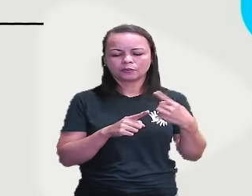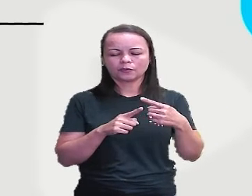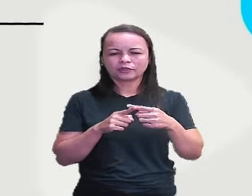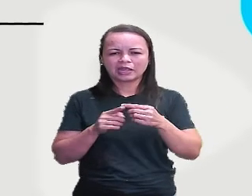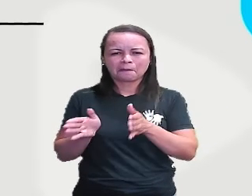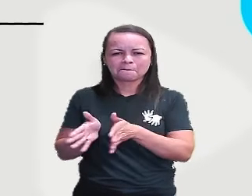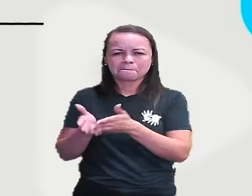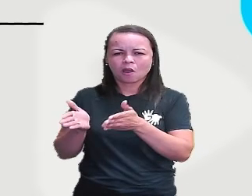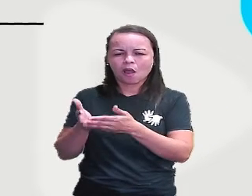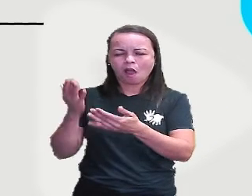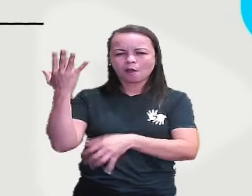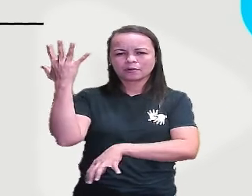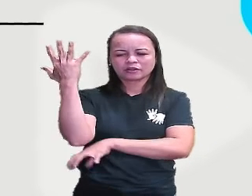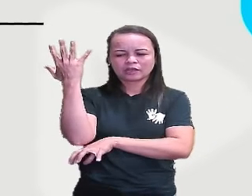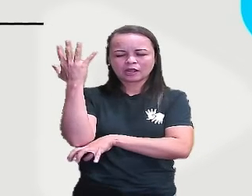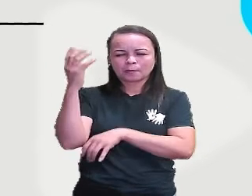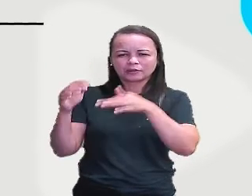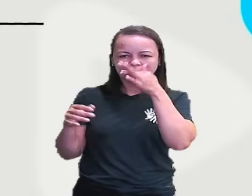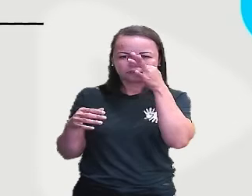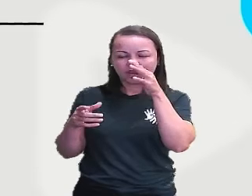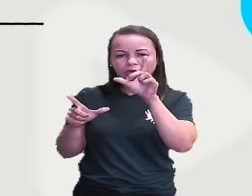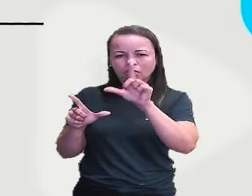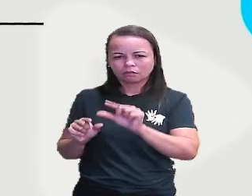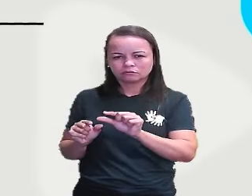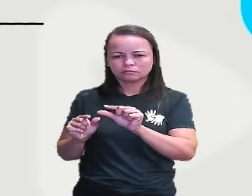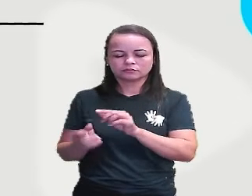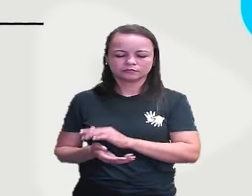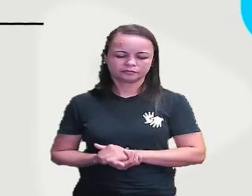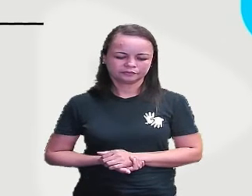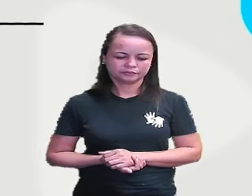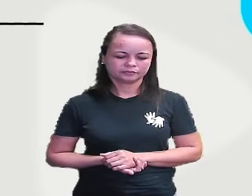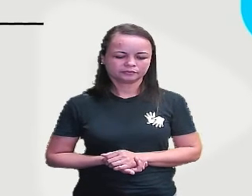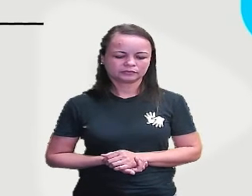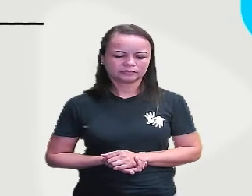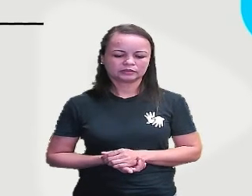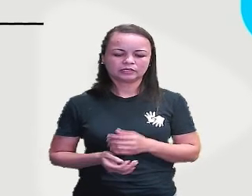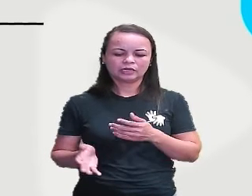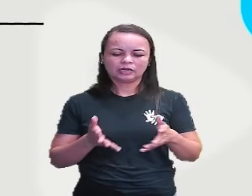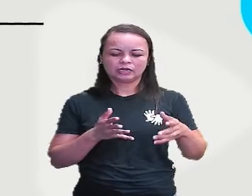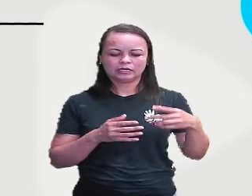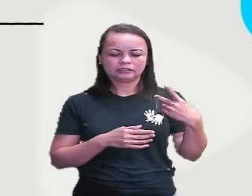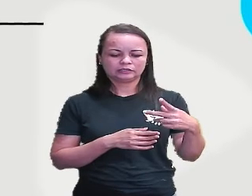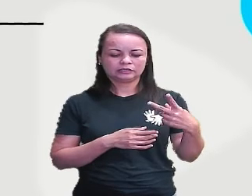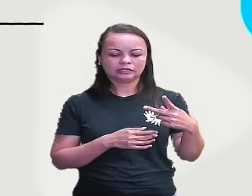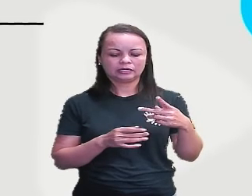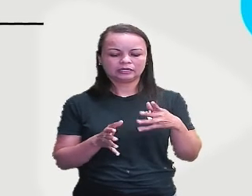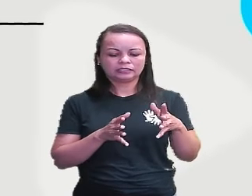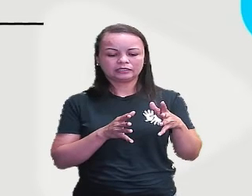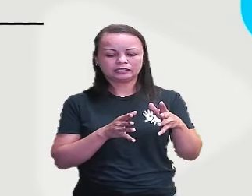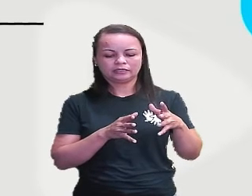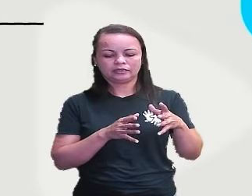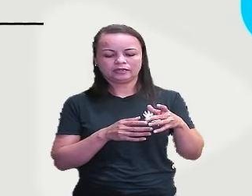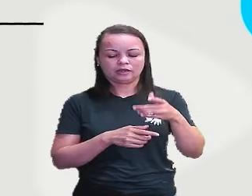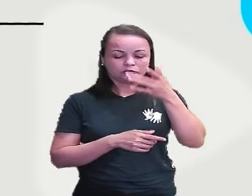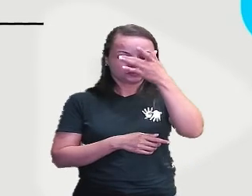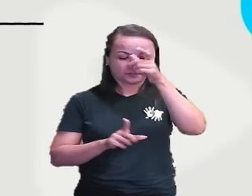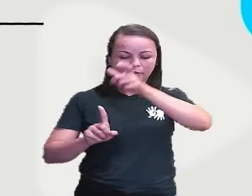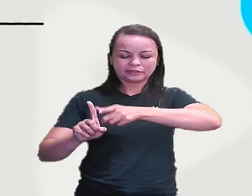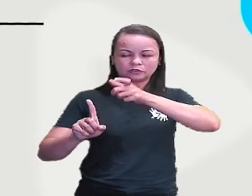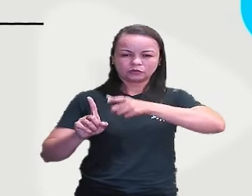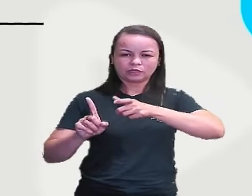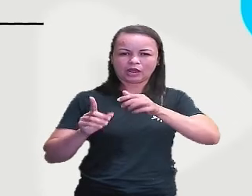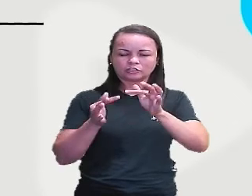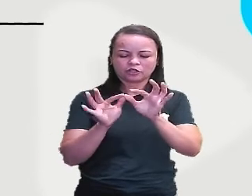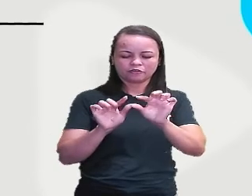que personagem disse a frase? Tenho muita pena da pobreza que você vive. Justamente, o ratinho